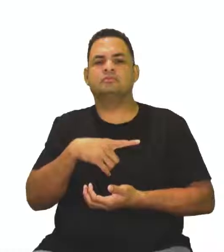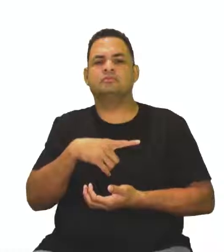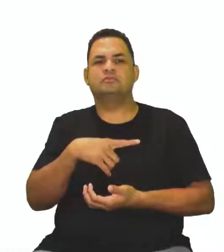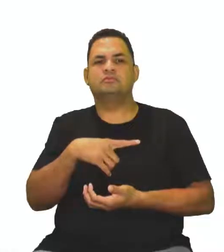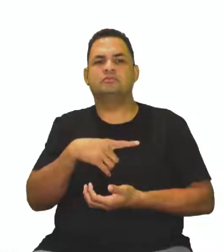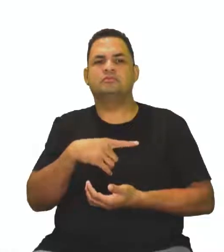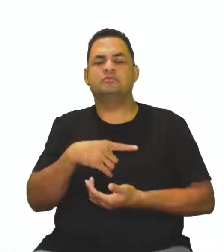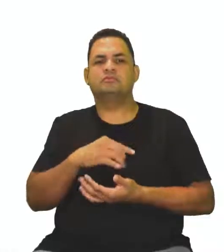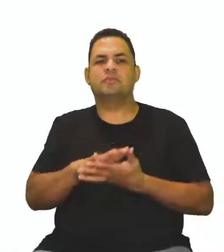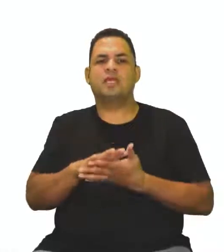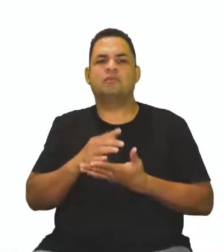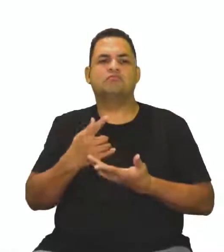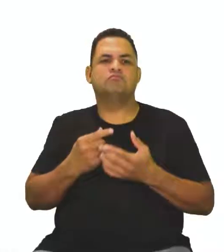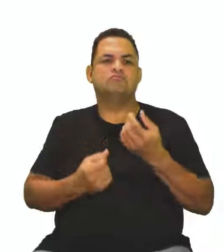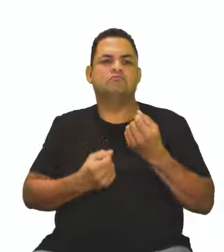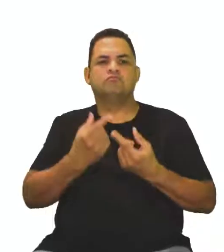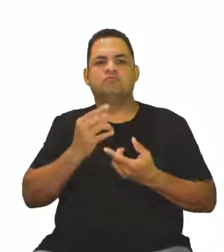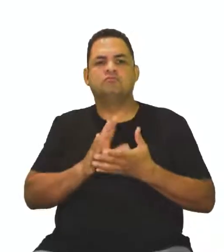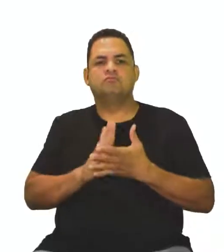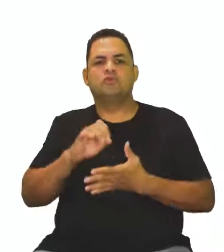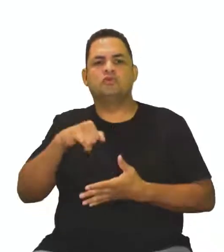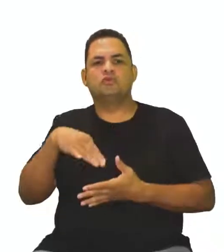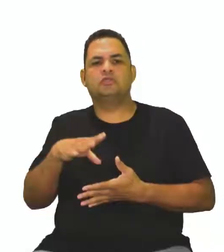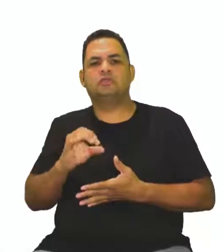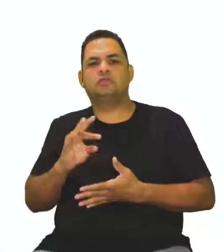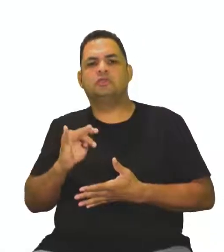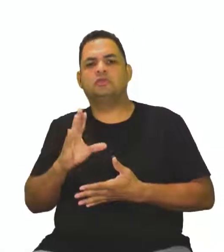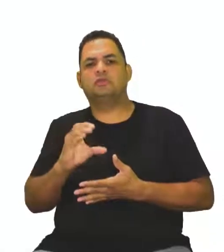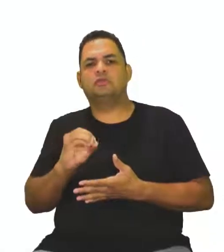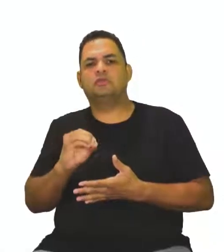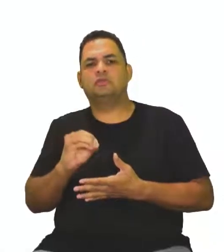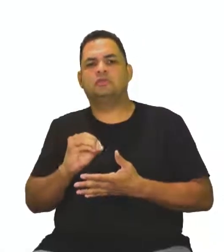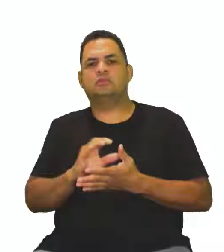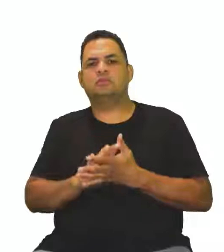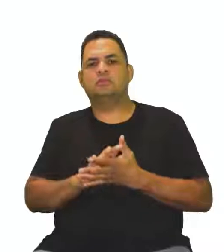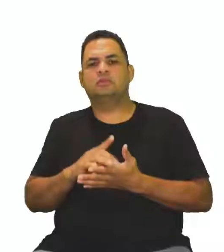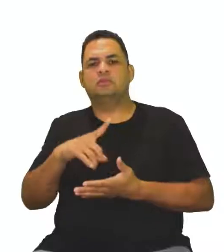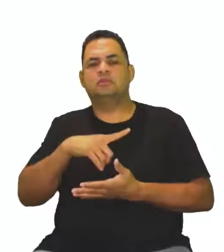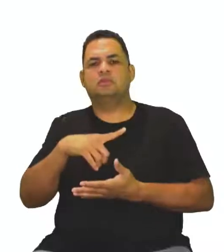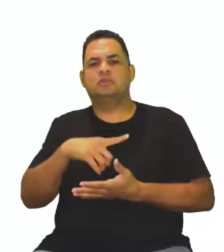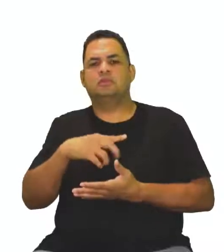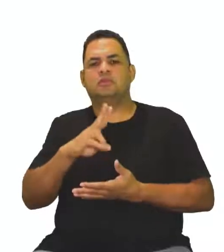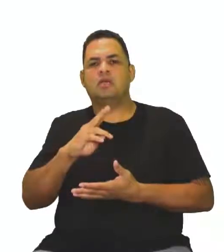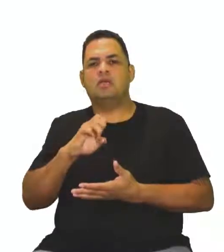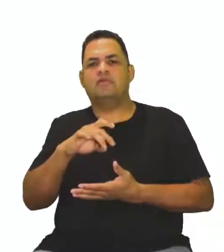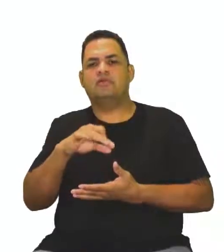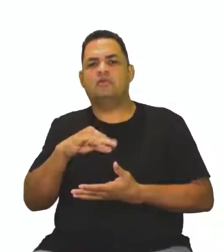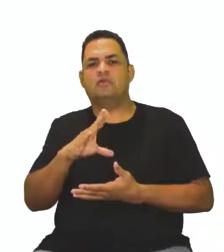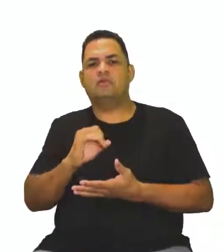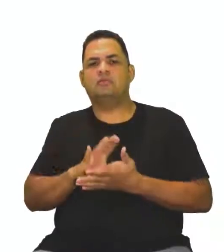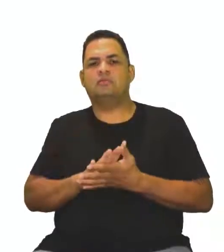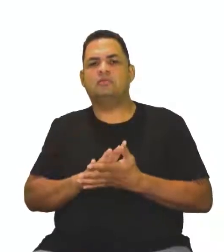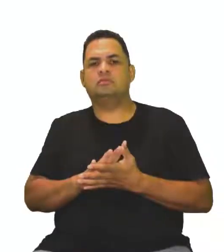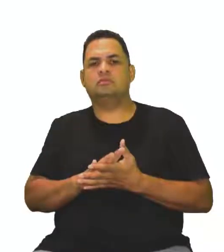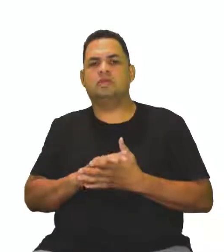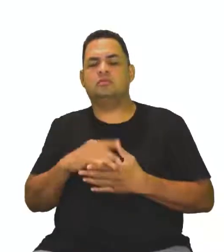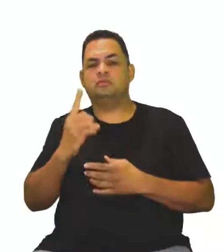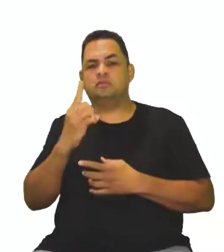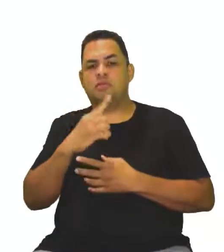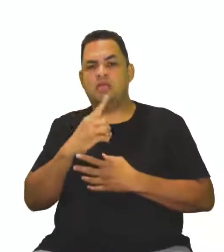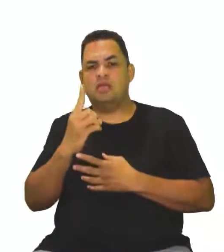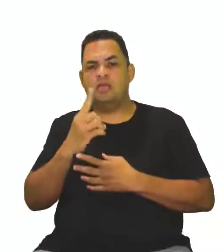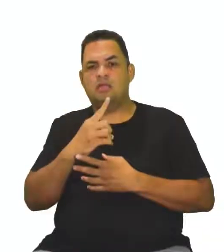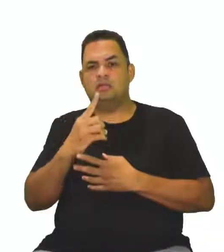aqui alguns analógicos, né? Os multímetros com galvanômetros são chamados de multímetros